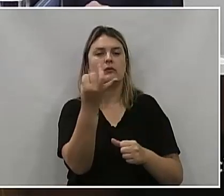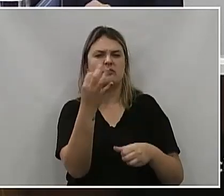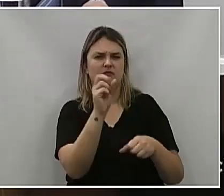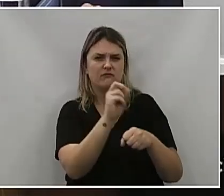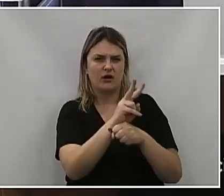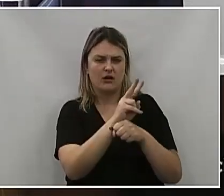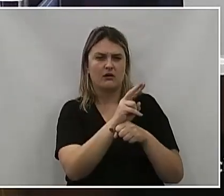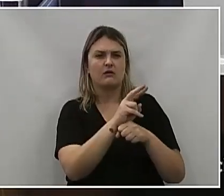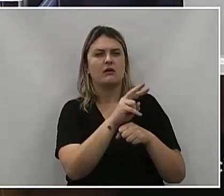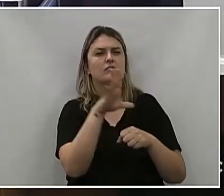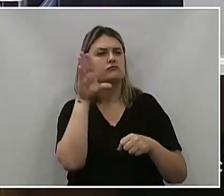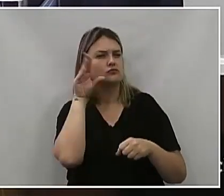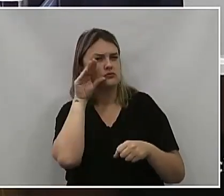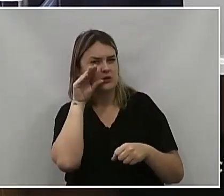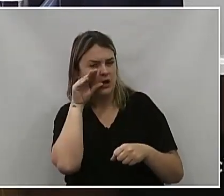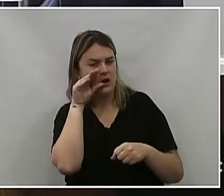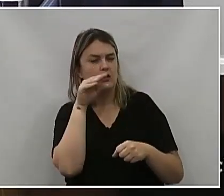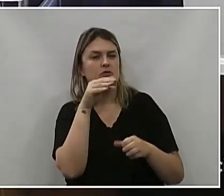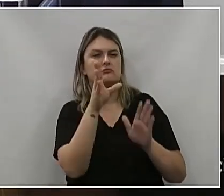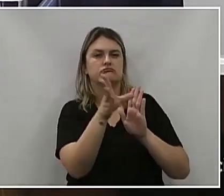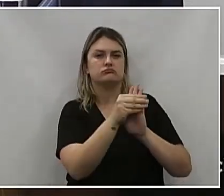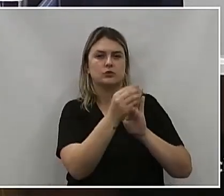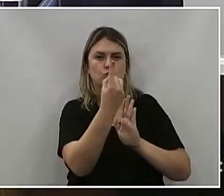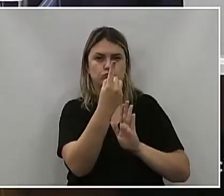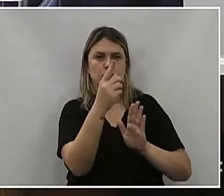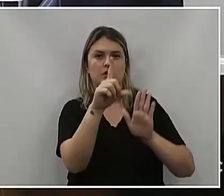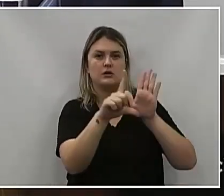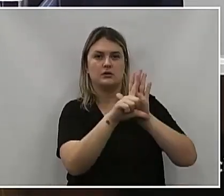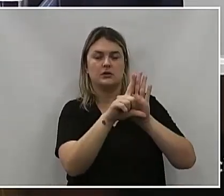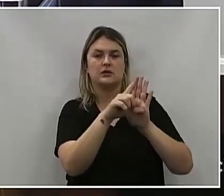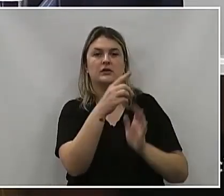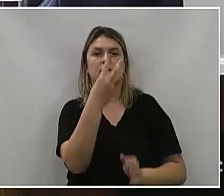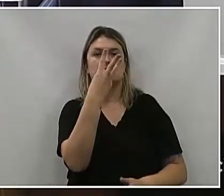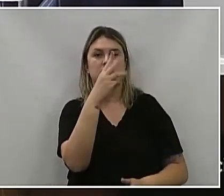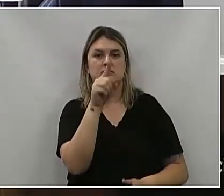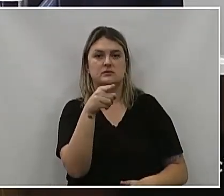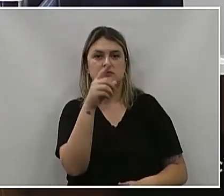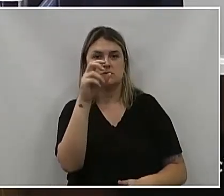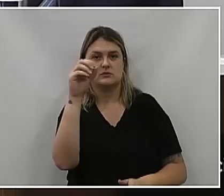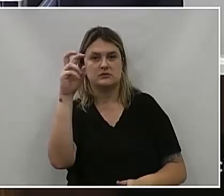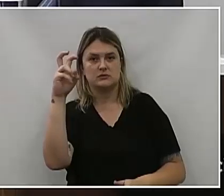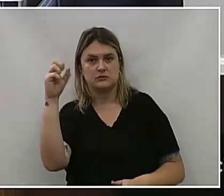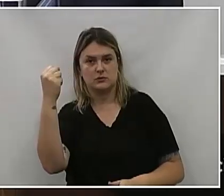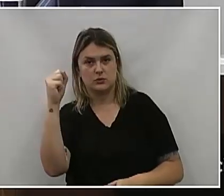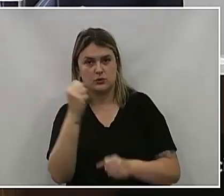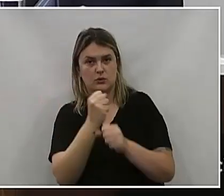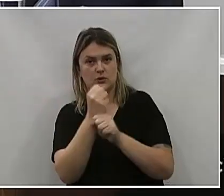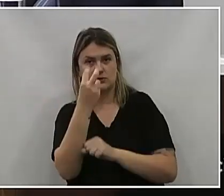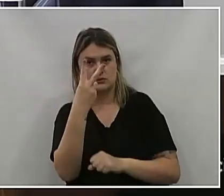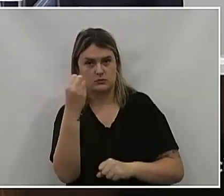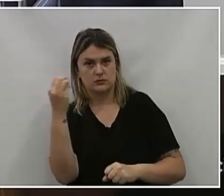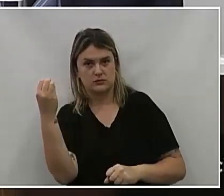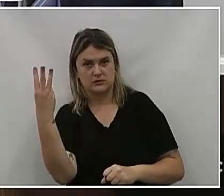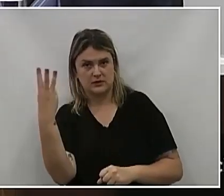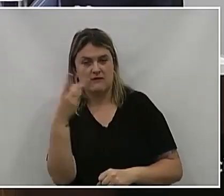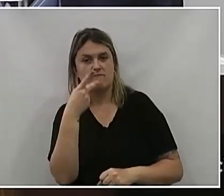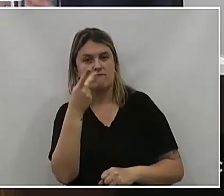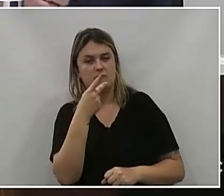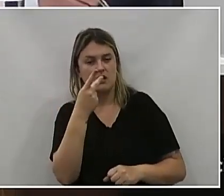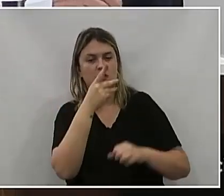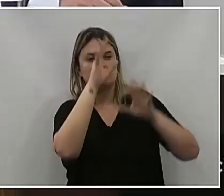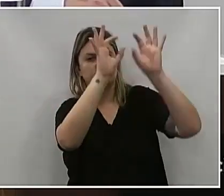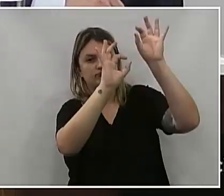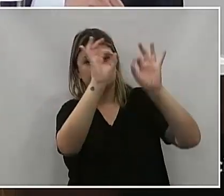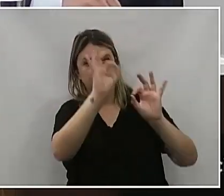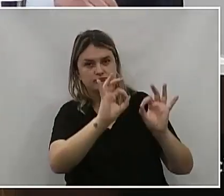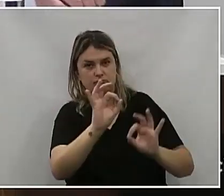cargo de provimento efetivo no anexo 1 da Lei Municipal número 3058 de 2003, que dispõe sobre a